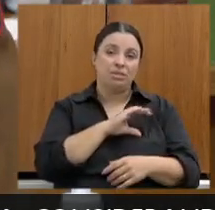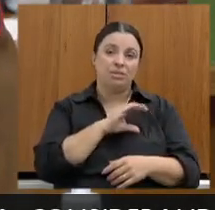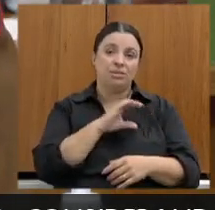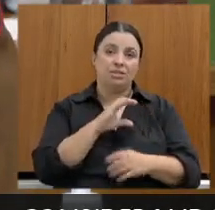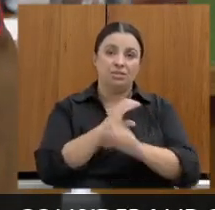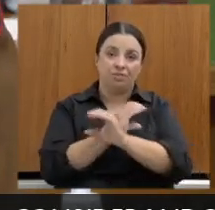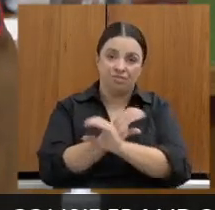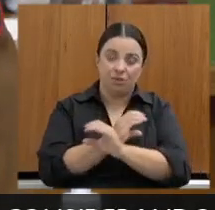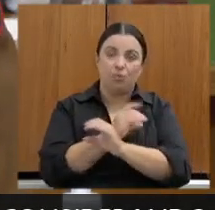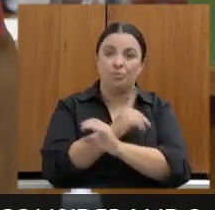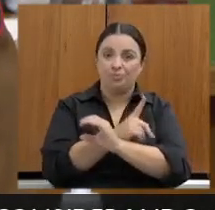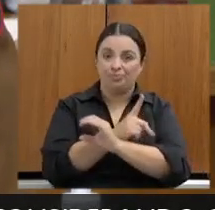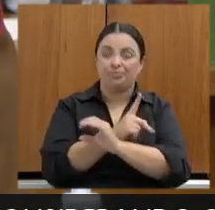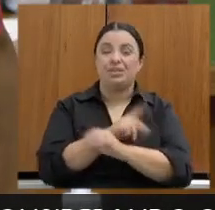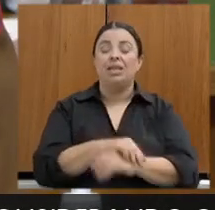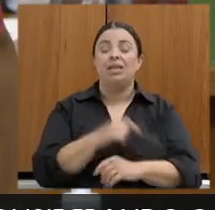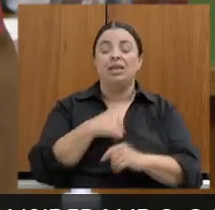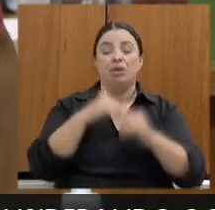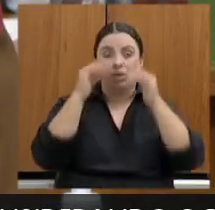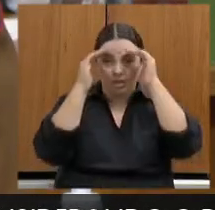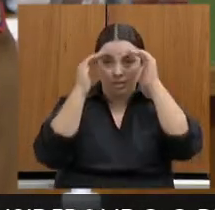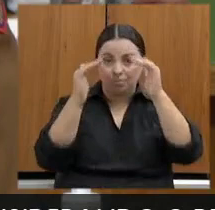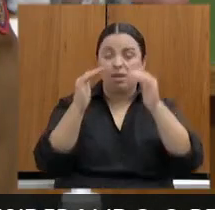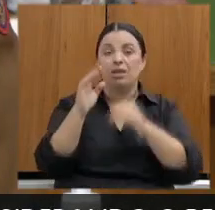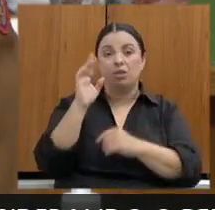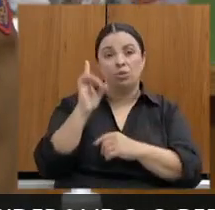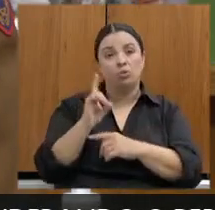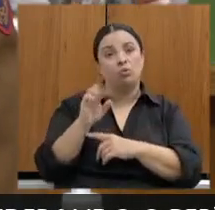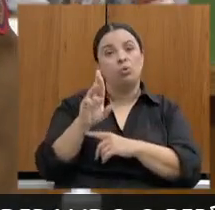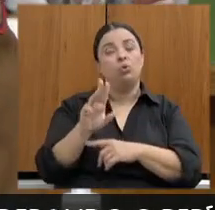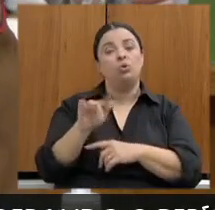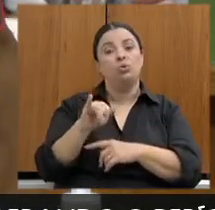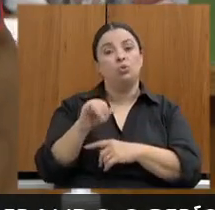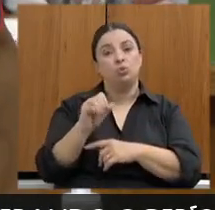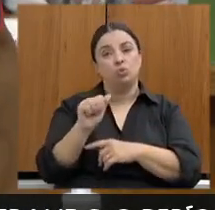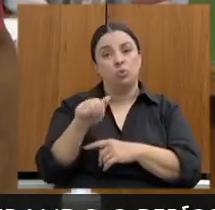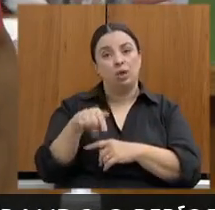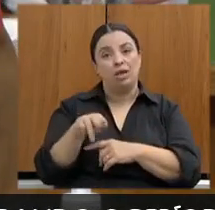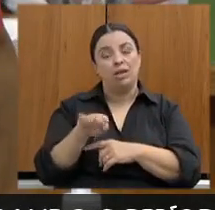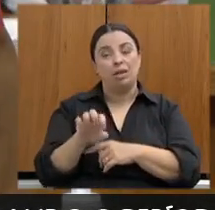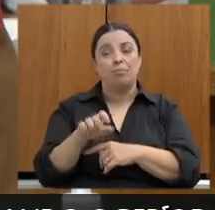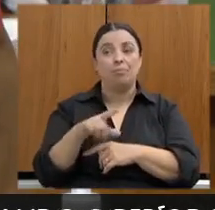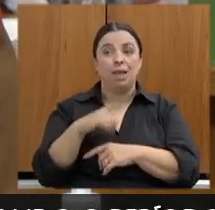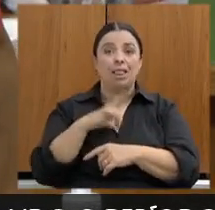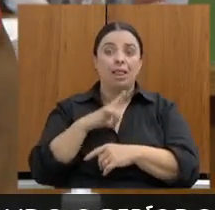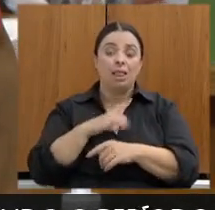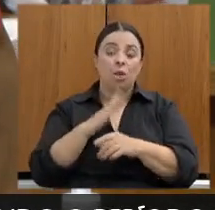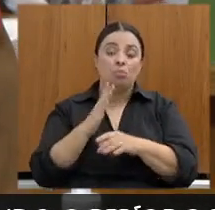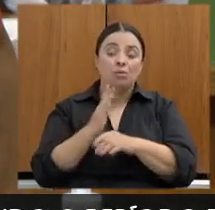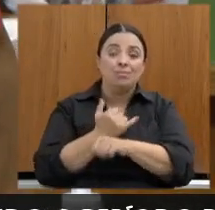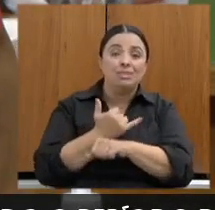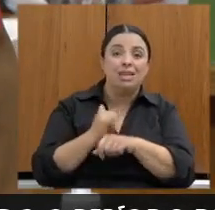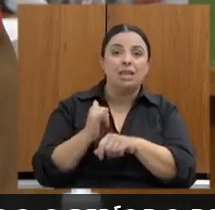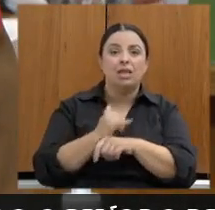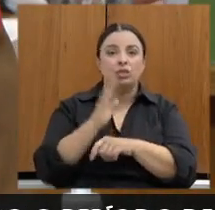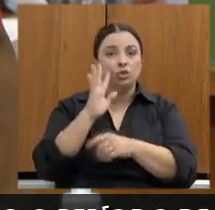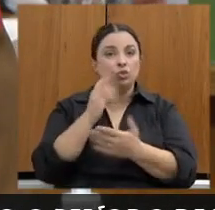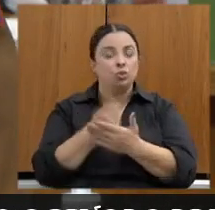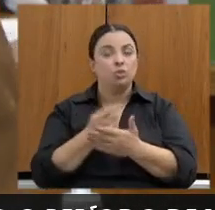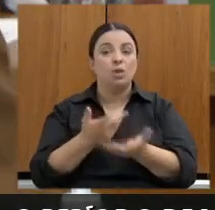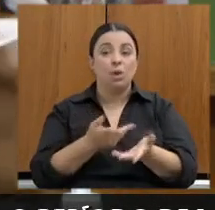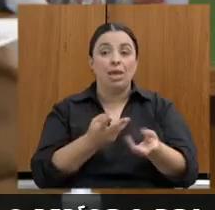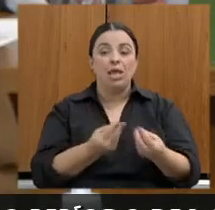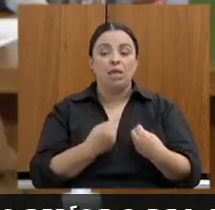meu respeito ao Doutor Joaquim de buscar uma solução né E aí quando ele trouxe essa essa proposta